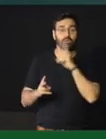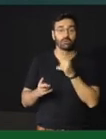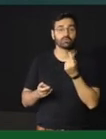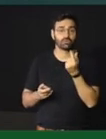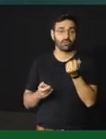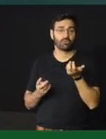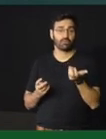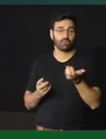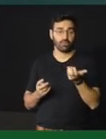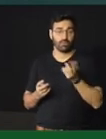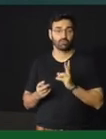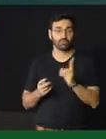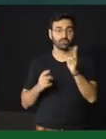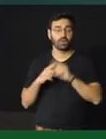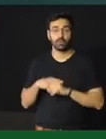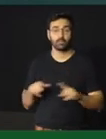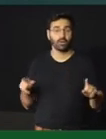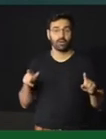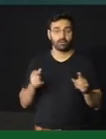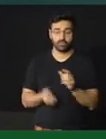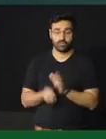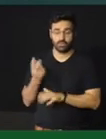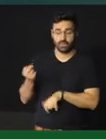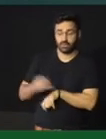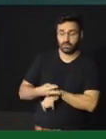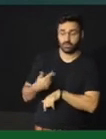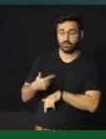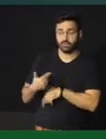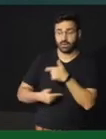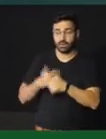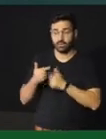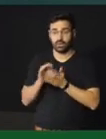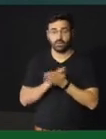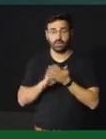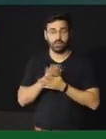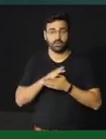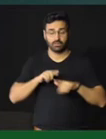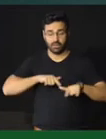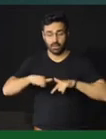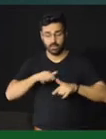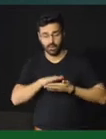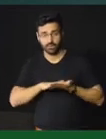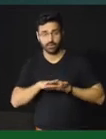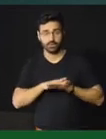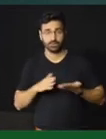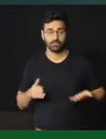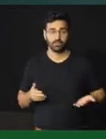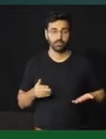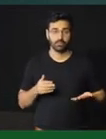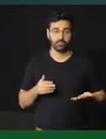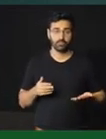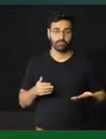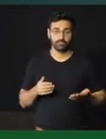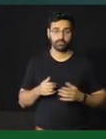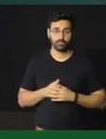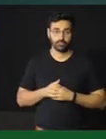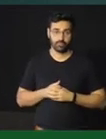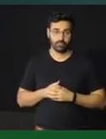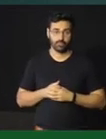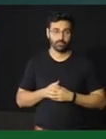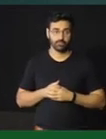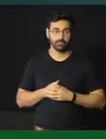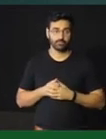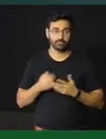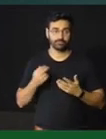ganhando dinheiro sem gerar um posto de trabalho sem pregar um prego numa barra de sabão nesse país não é possível que a